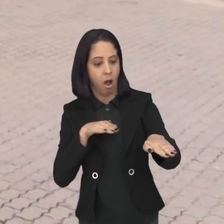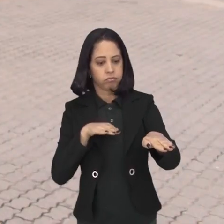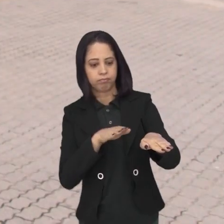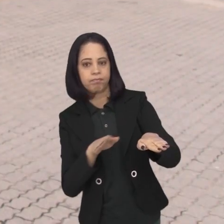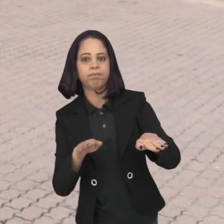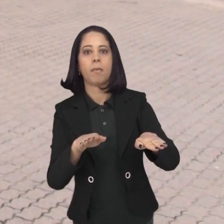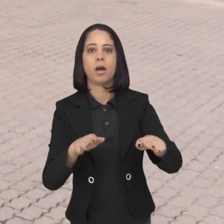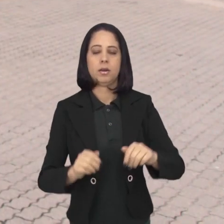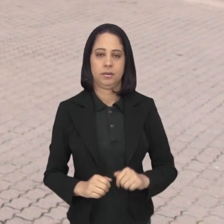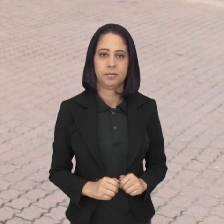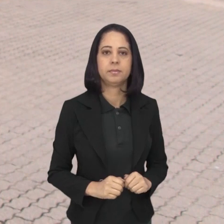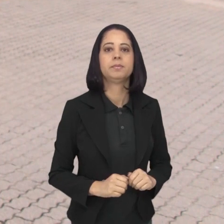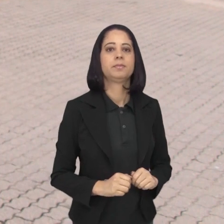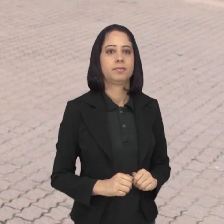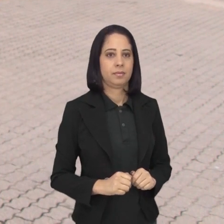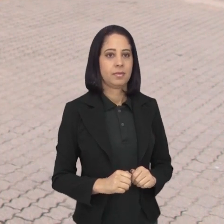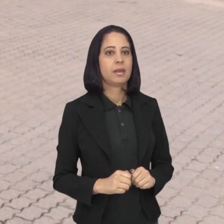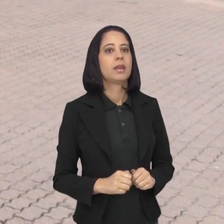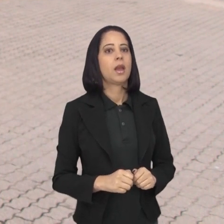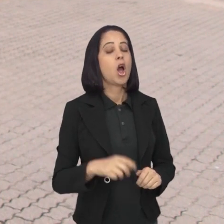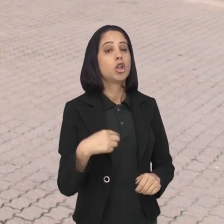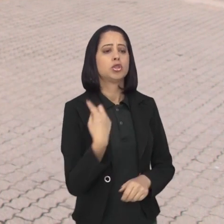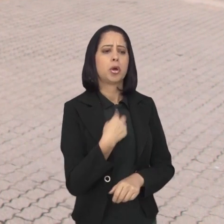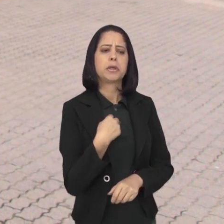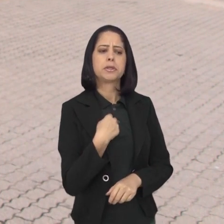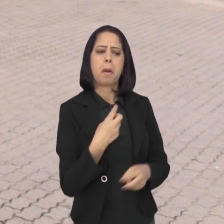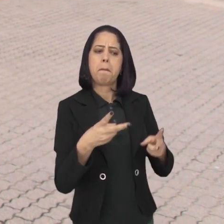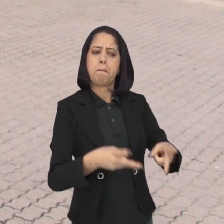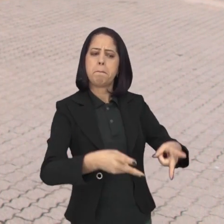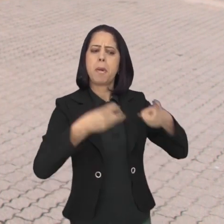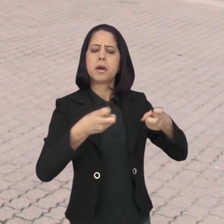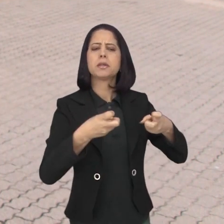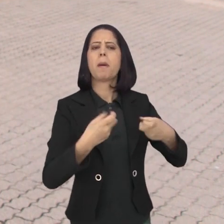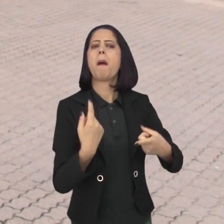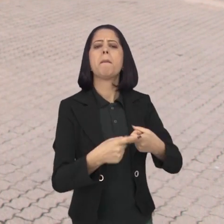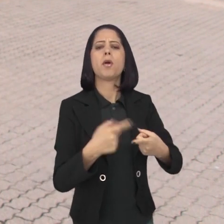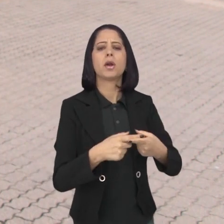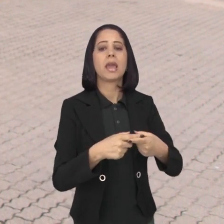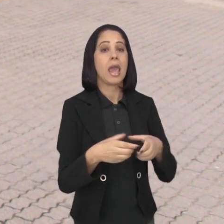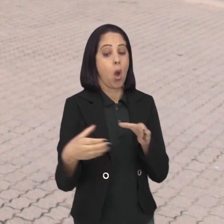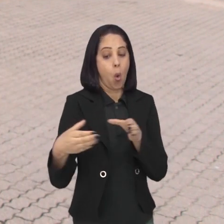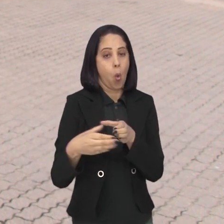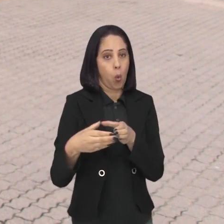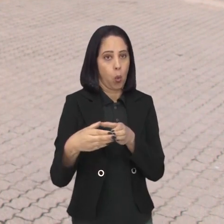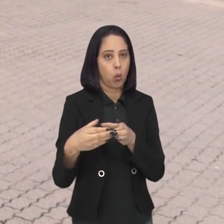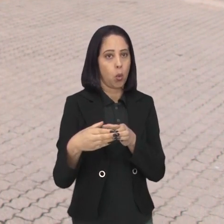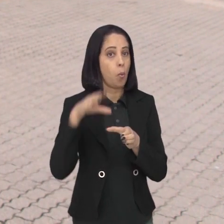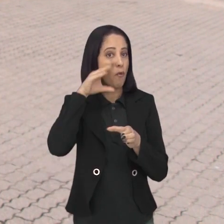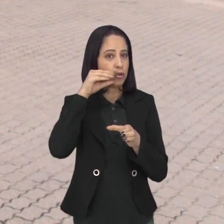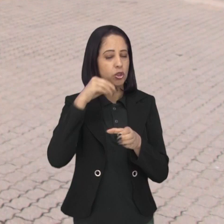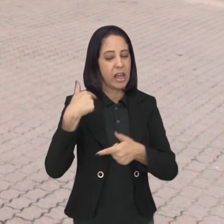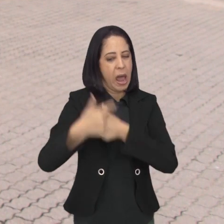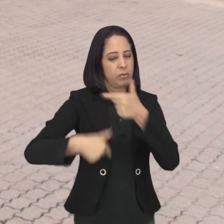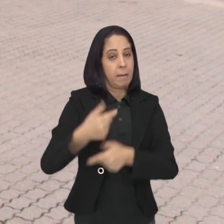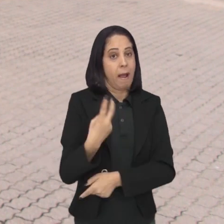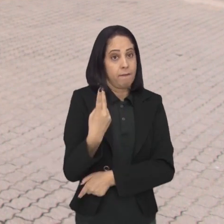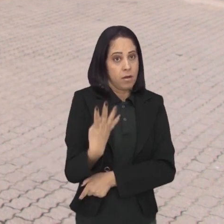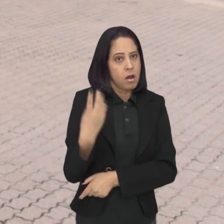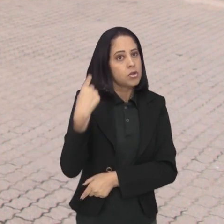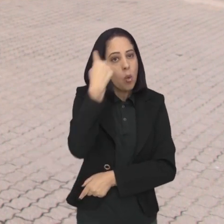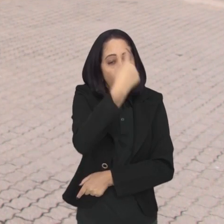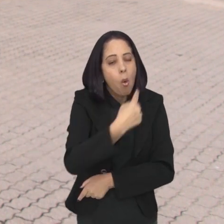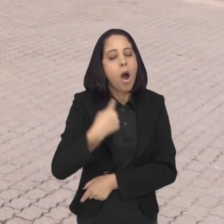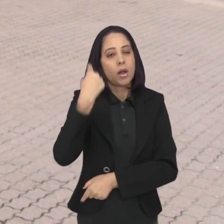pista. A CCR startou esse programa por conta dos nossos atendimentos, das nossas ocorrências, da nossa equipe que trabalha 24 horas